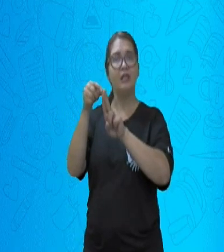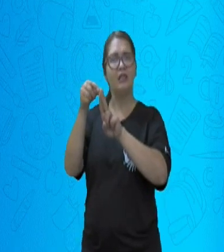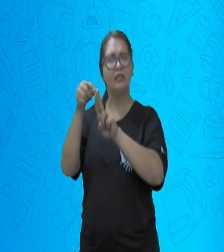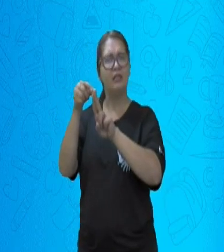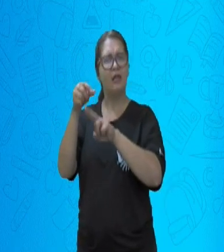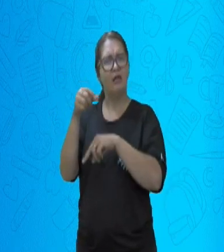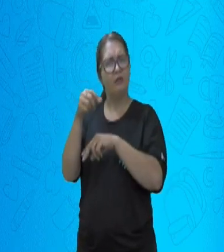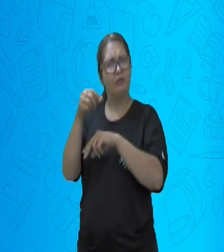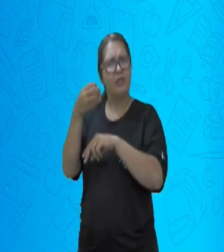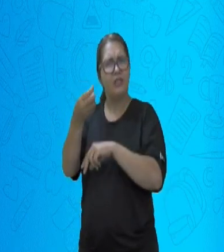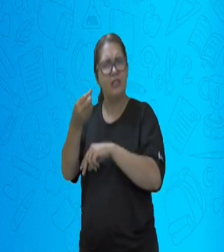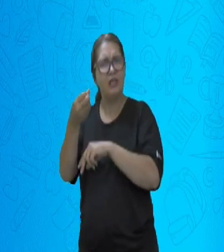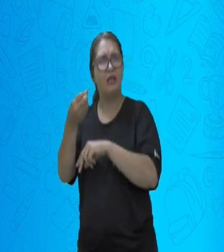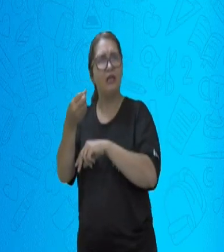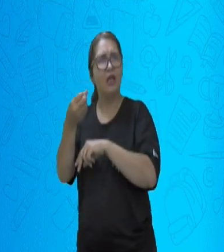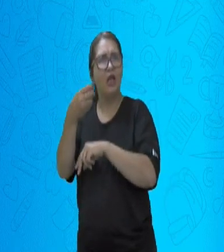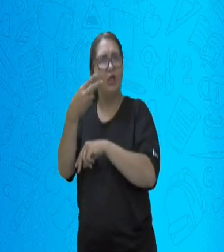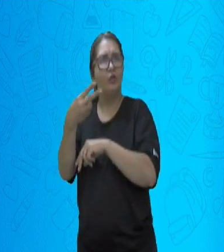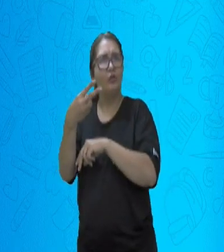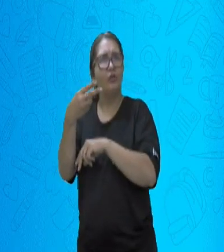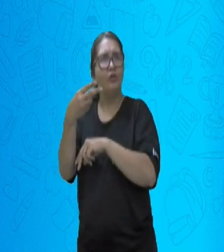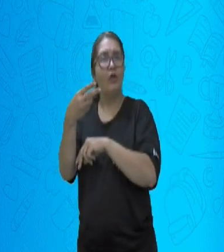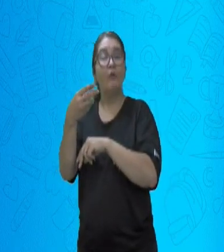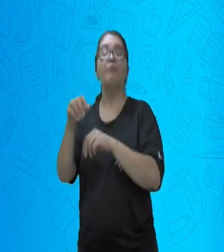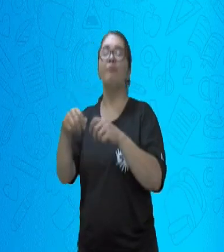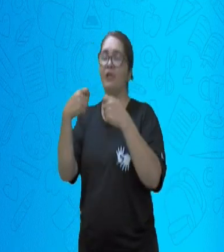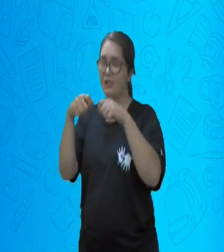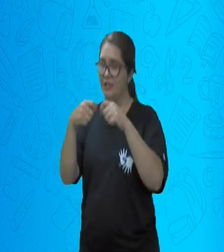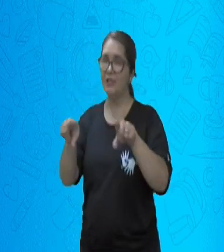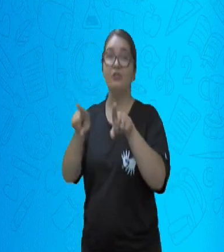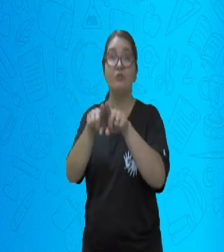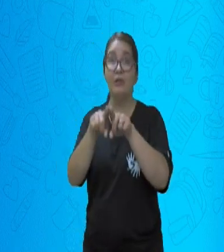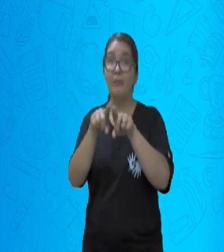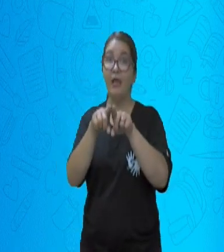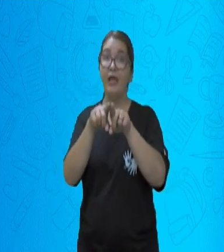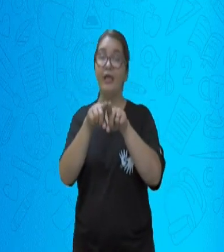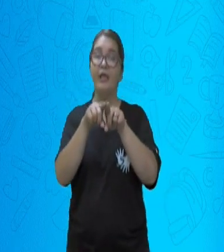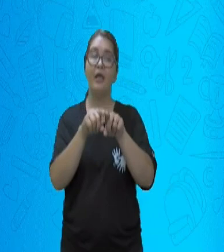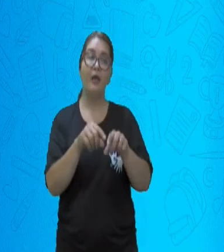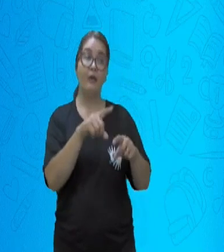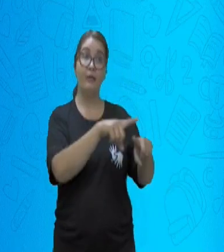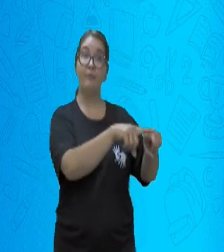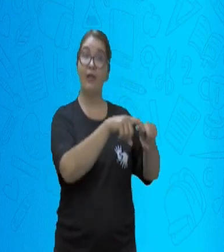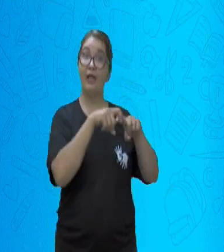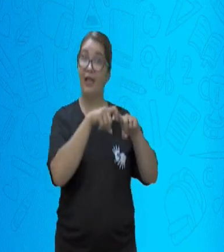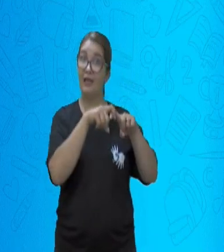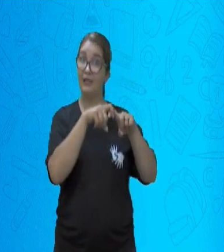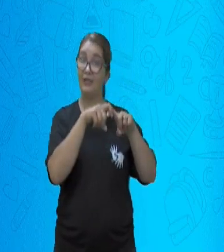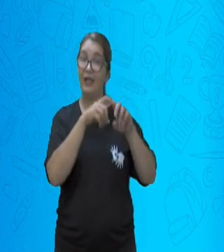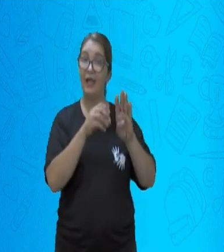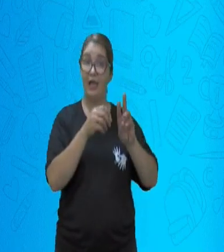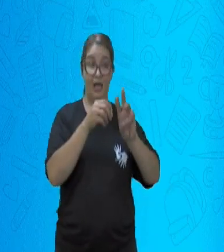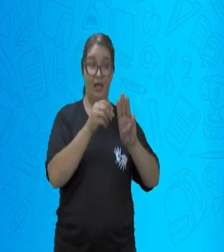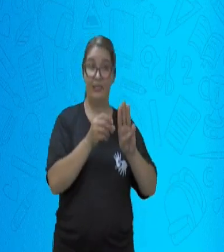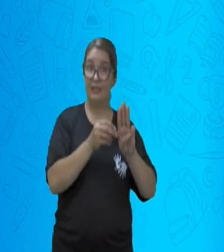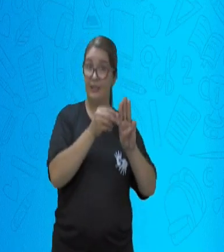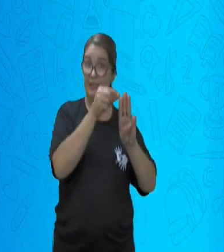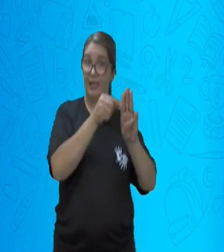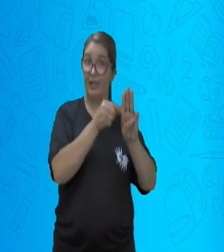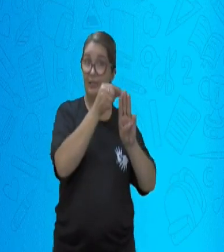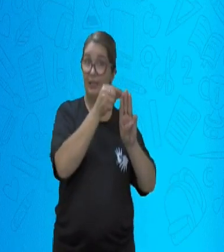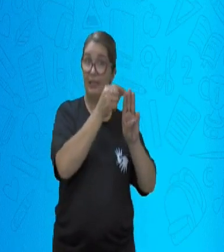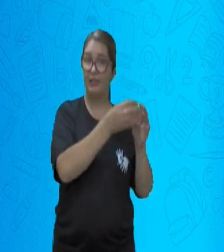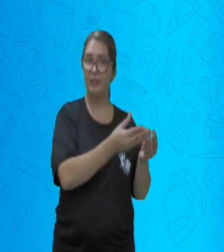menos 6? Não é possível. Então eu preciso recorrer a quem? A centenas. Aqui nas centenas eu